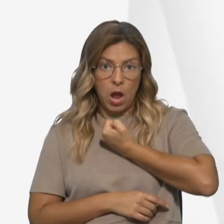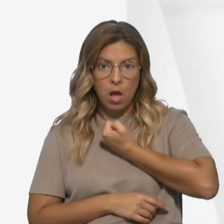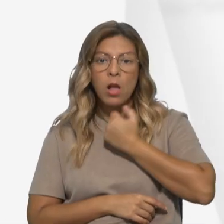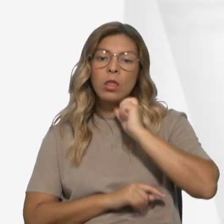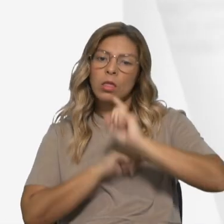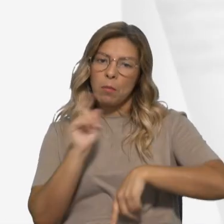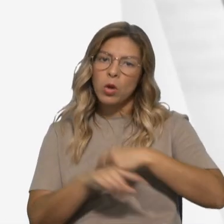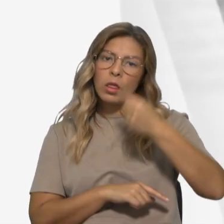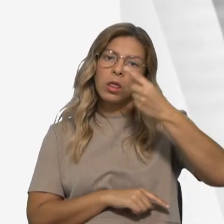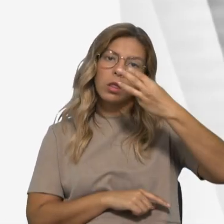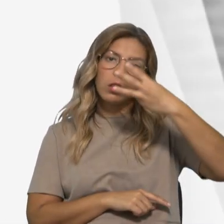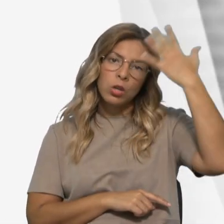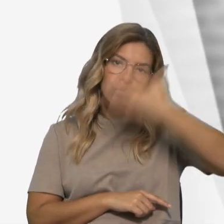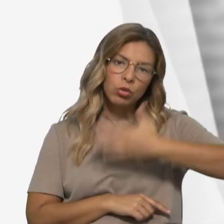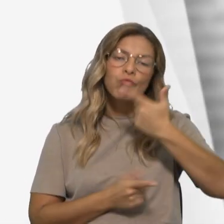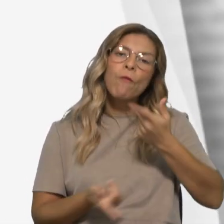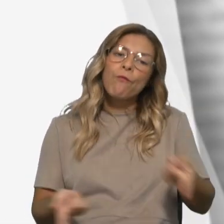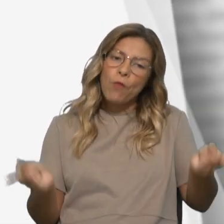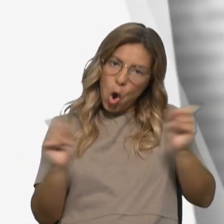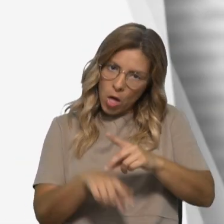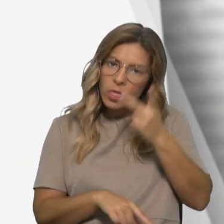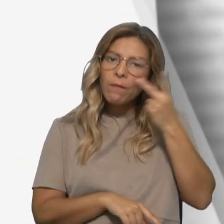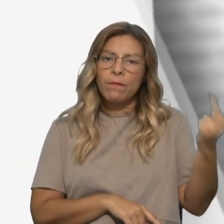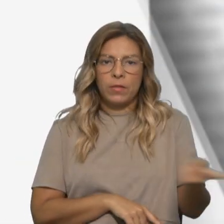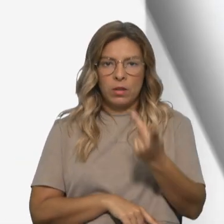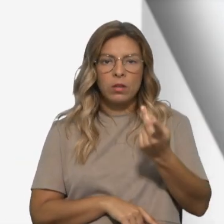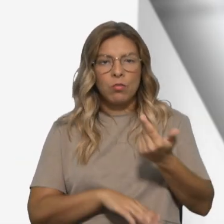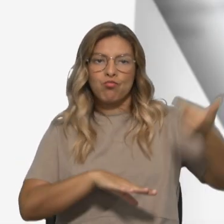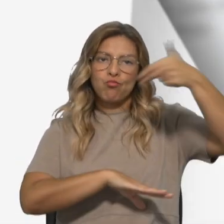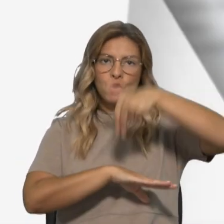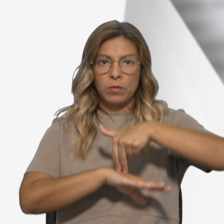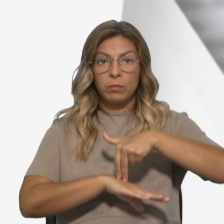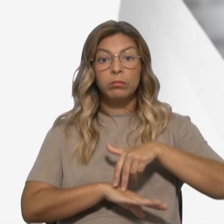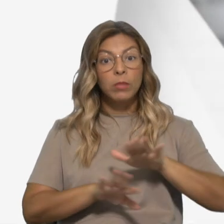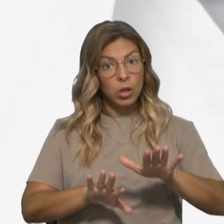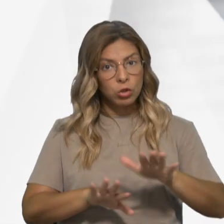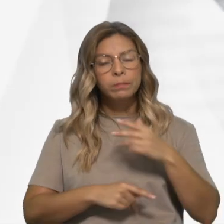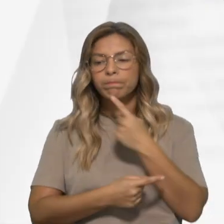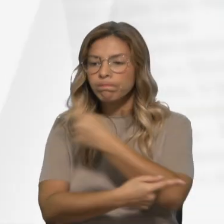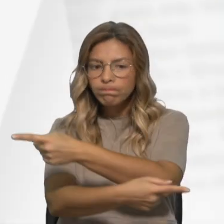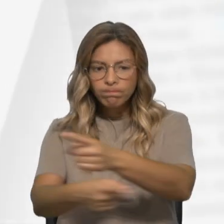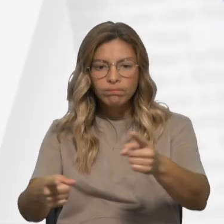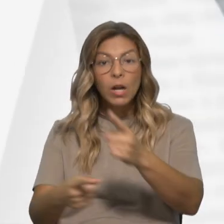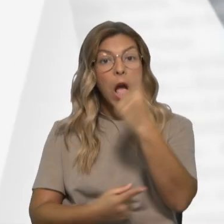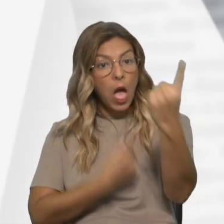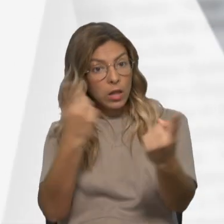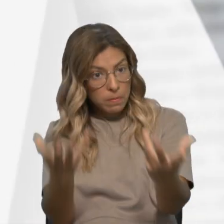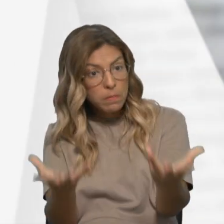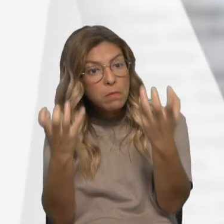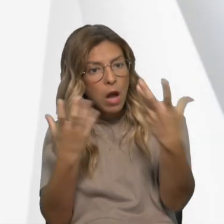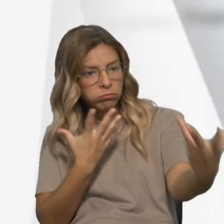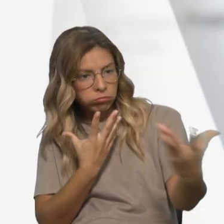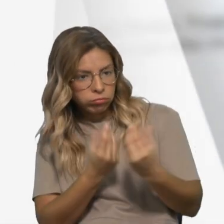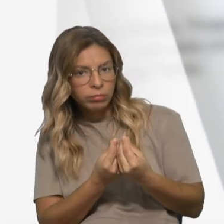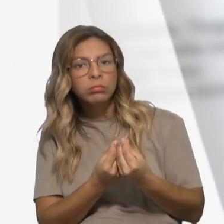terceiro dia. Depois, dirigindo-se a todos, disse: Se alguém quiser vir comigo, renuncie